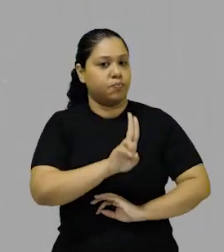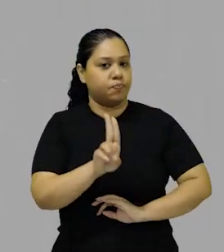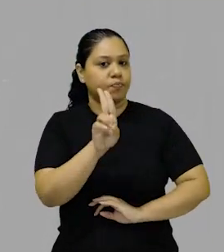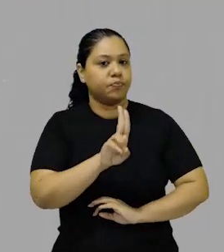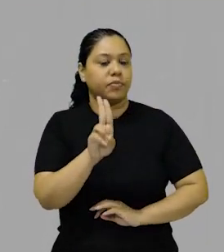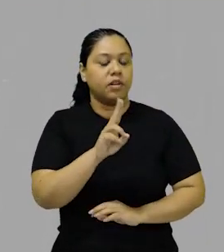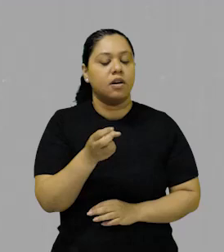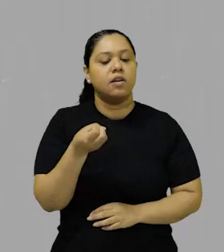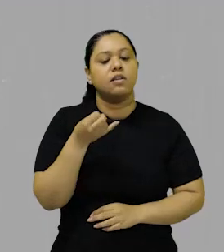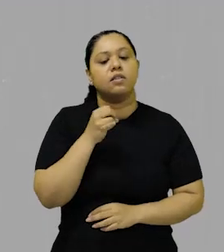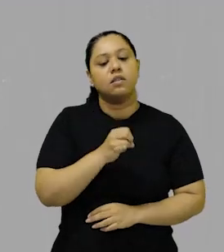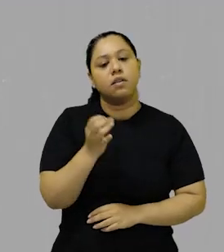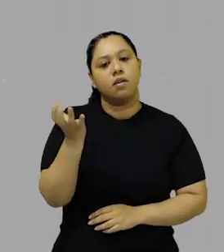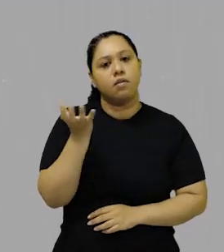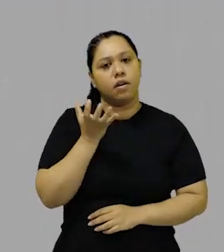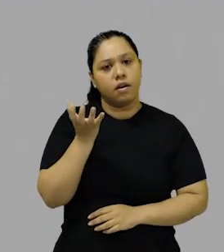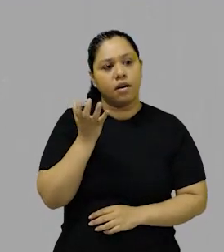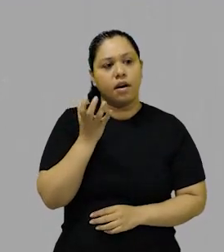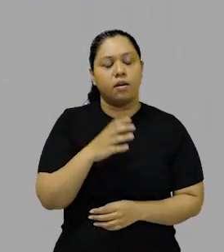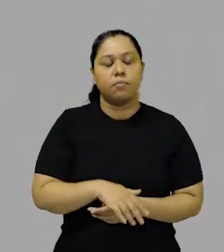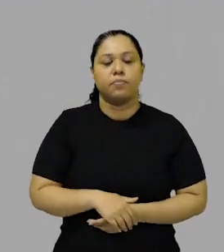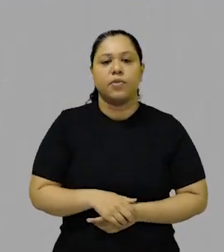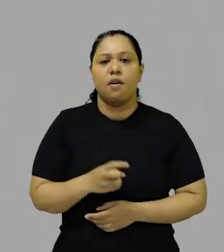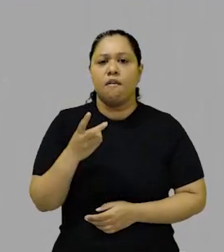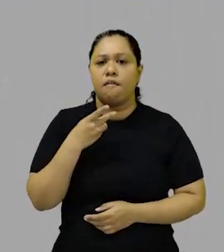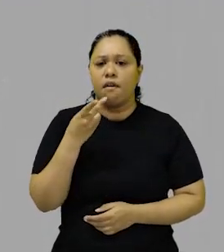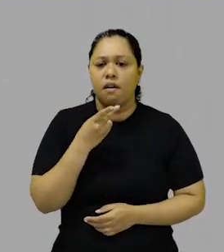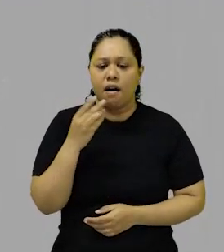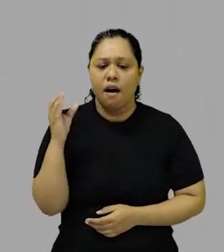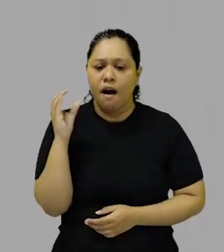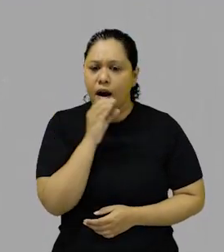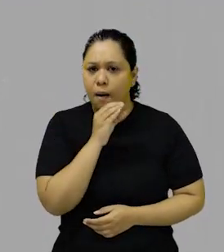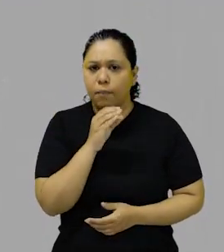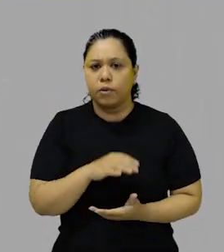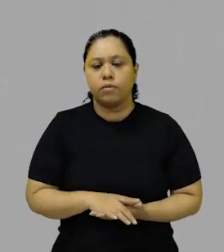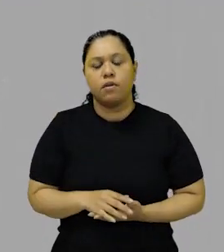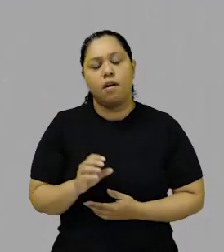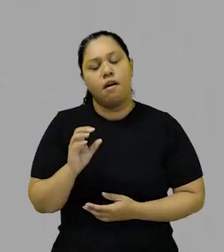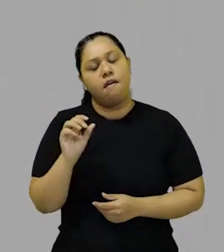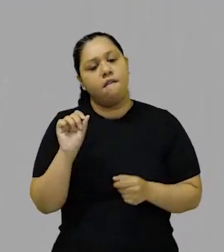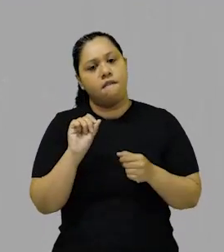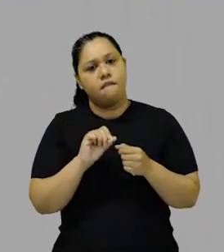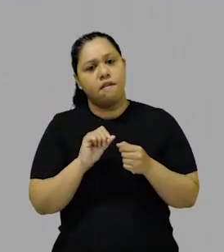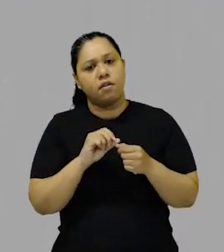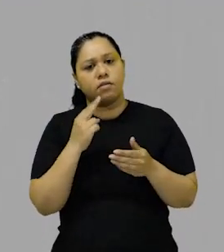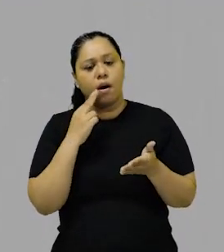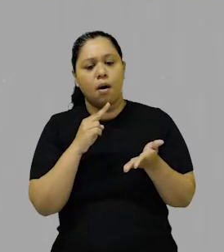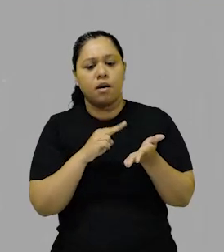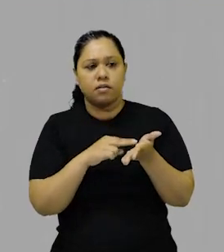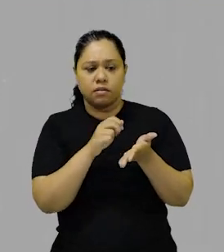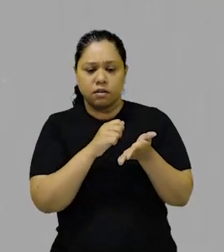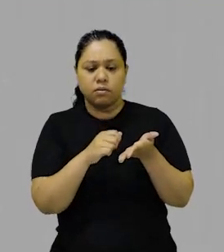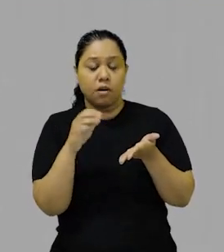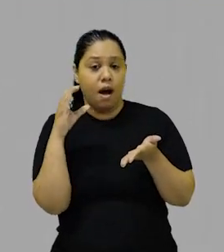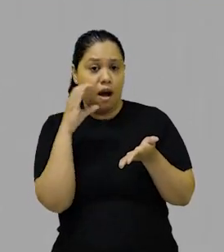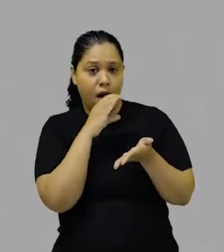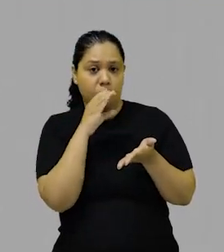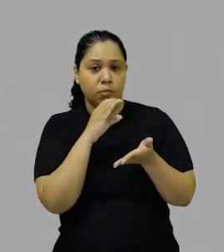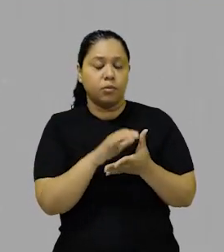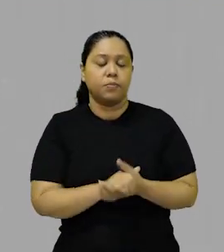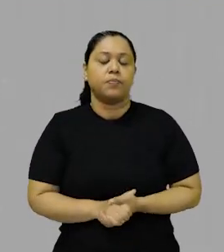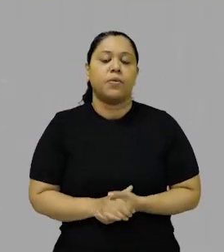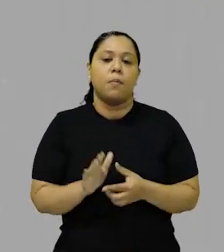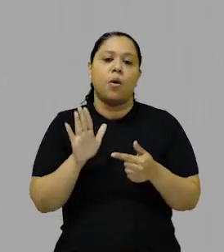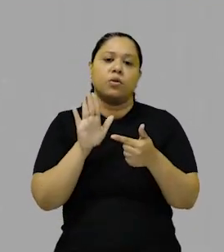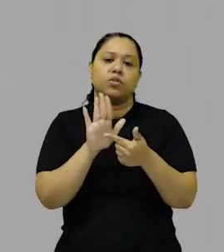se eu quero deixar uma mensagem curta, rápida para alguém, eu faço um bilhete. Se eu quero mostrar como que alguém deve